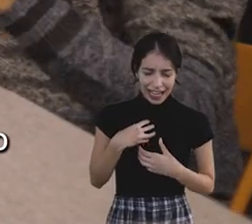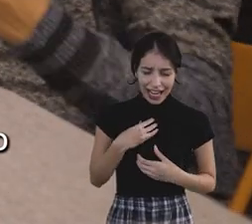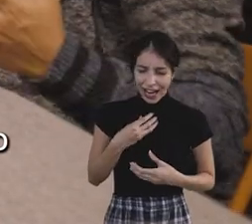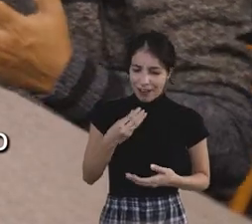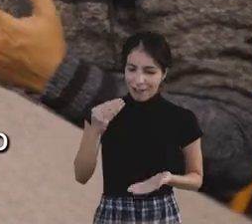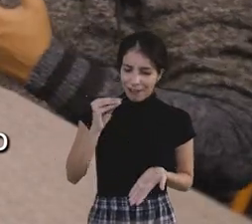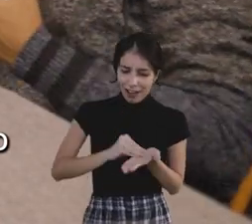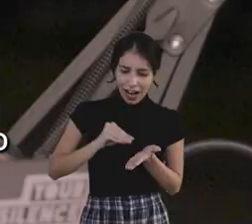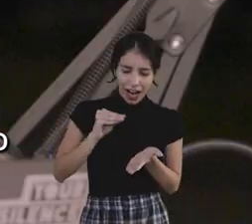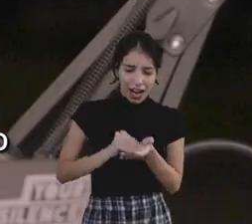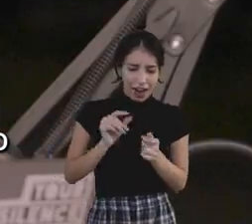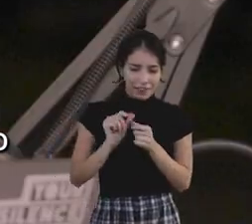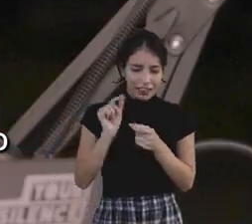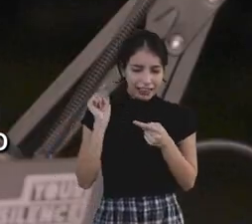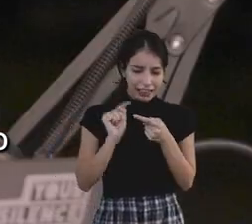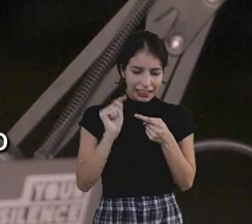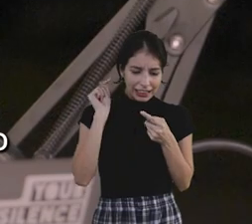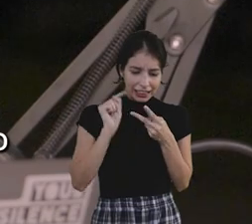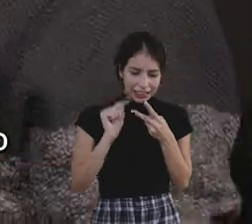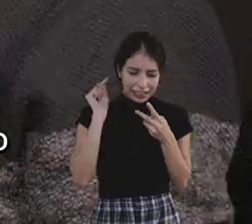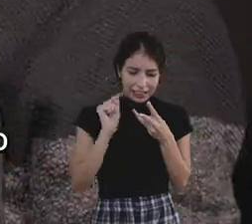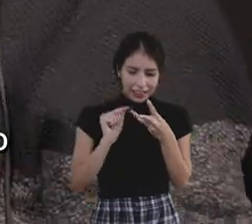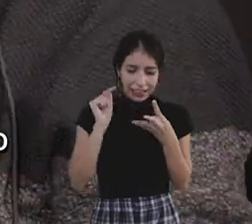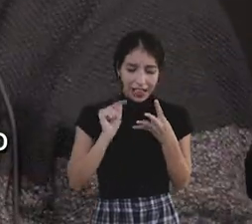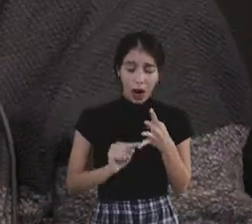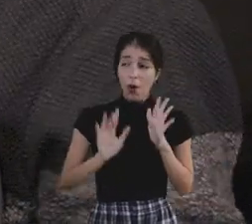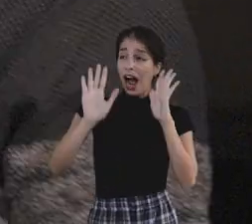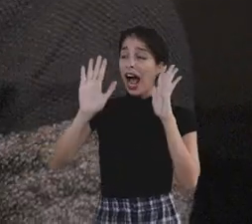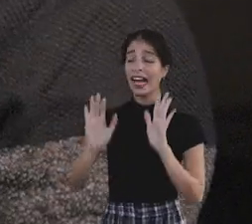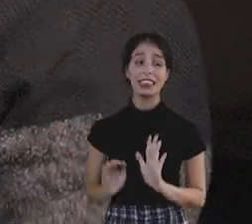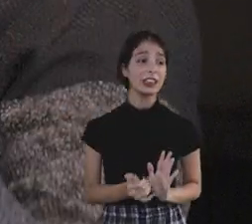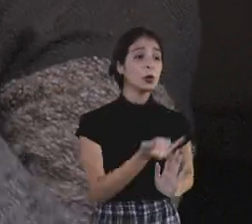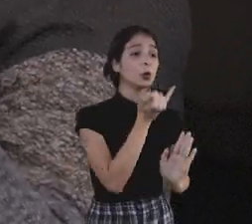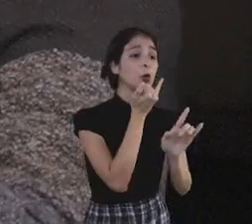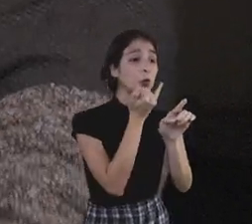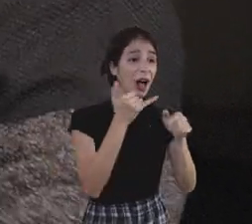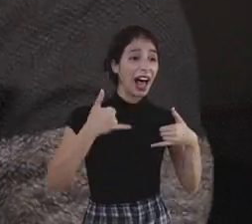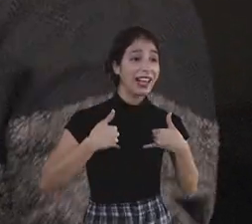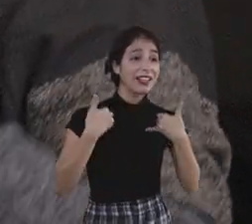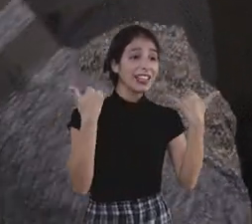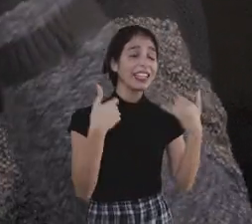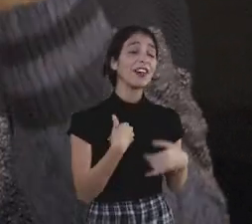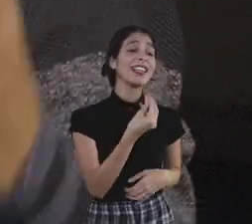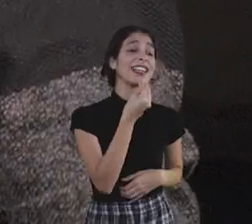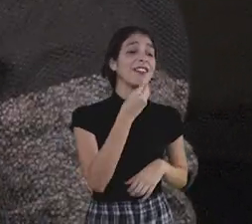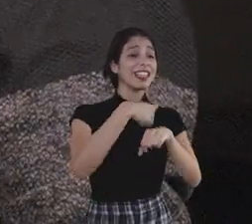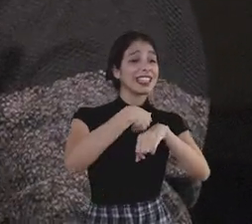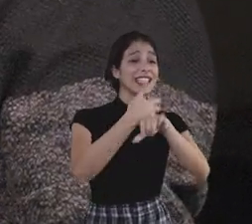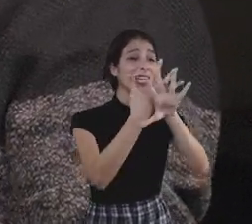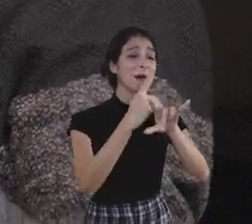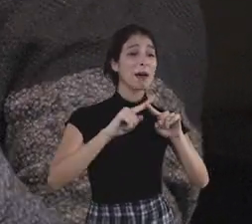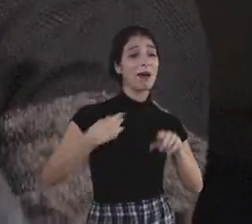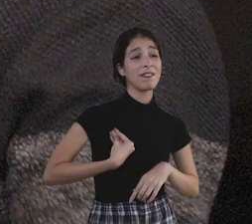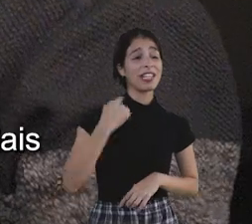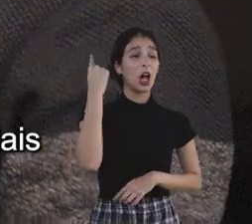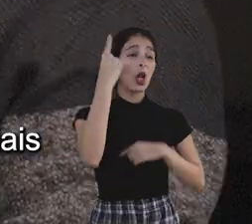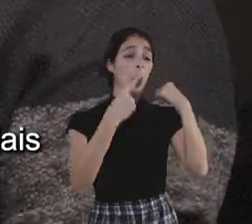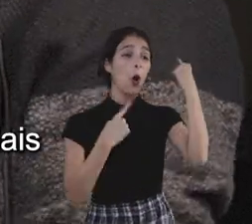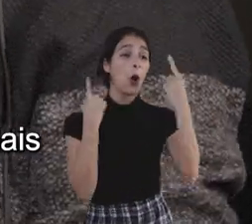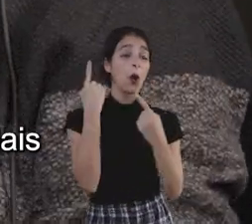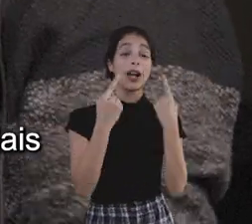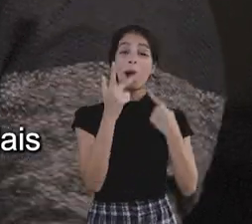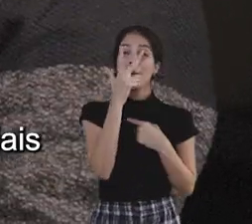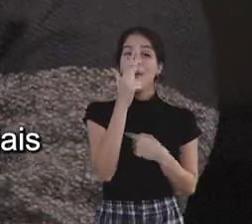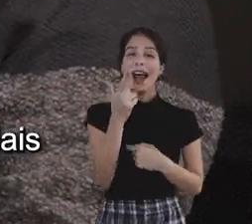devendo coisas com déficit né ou Isabela Desculpa era seu aniversário eu devia ter te ligado mas a minha vida tá uma loucura a